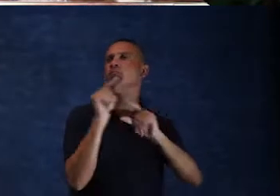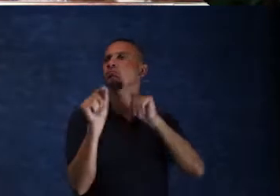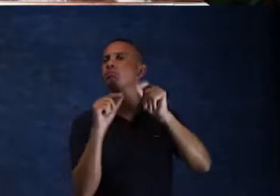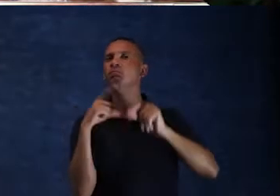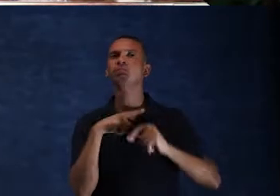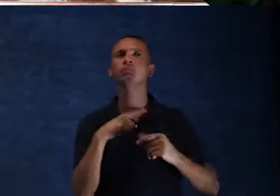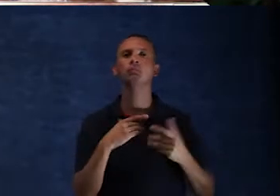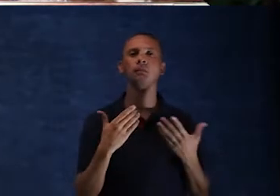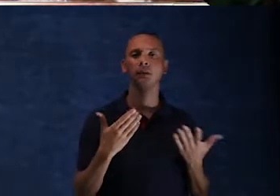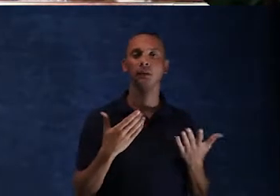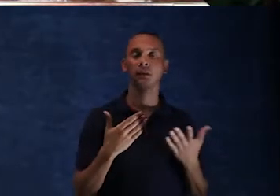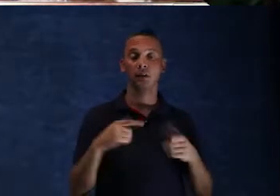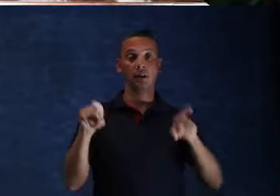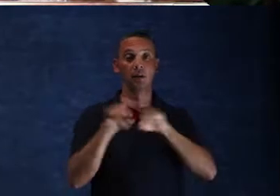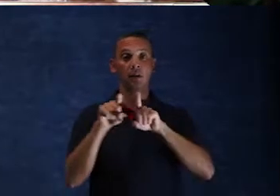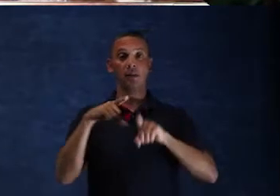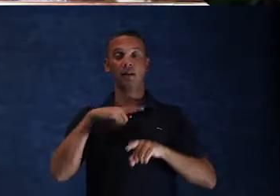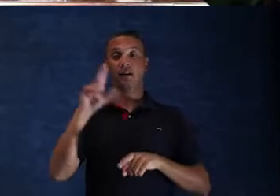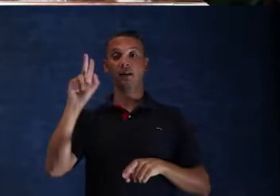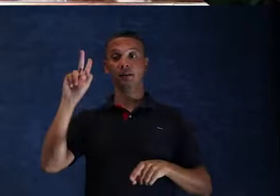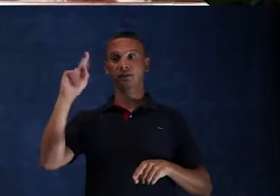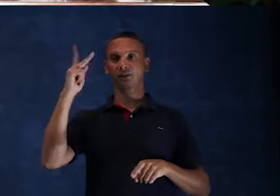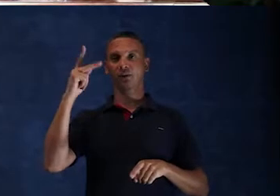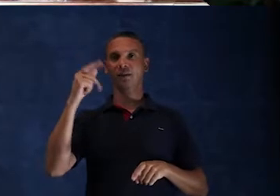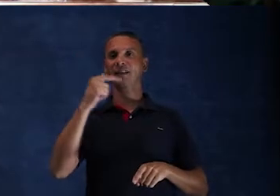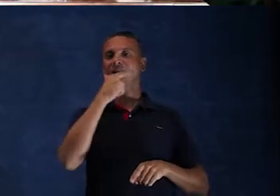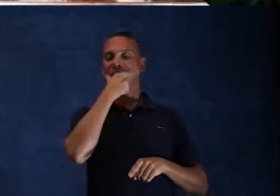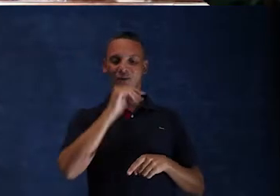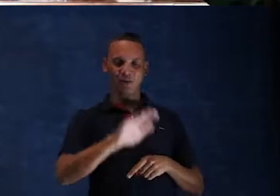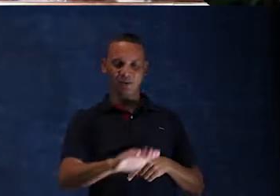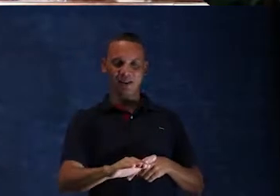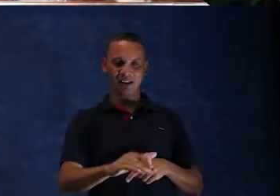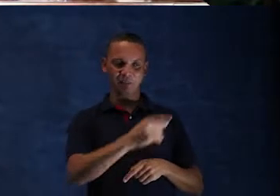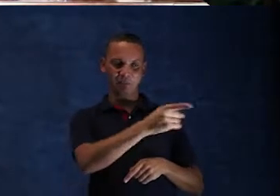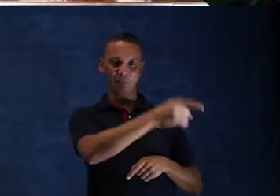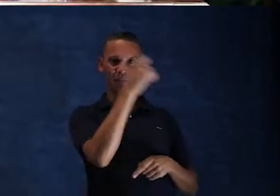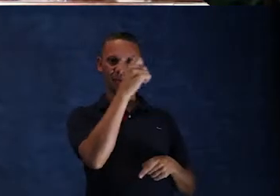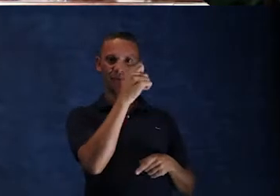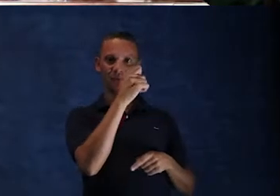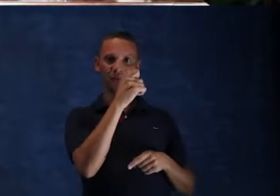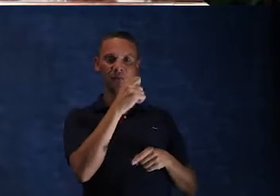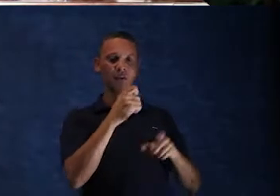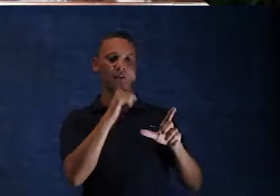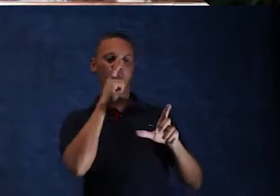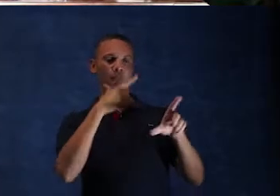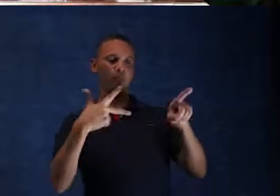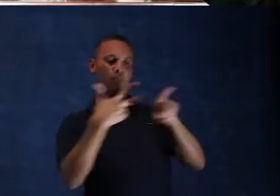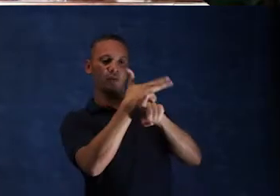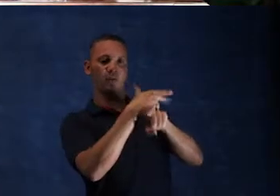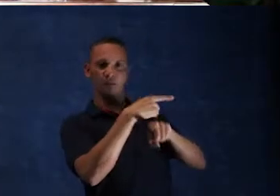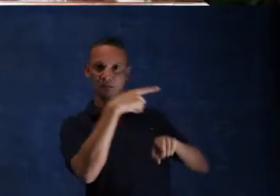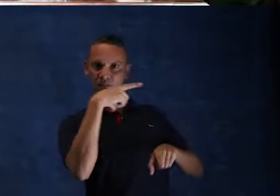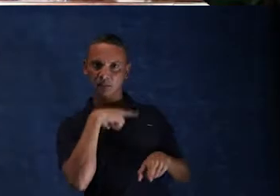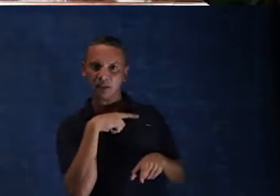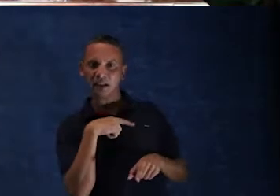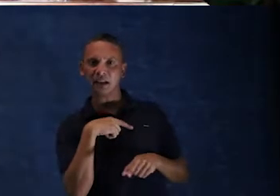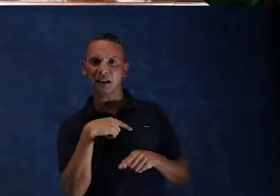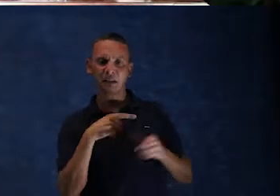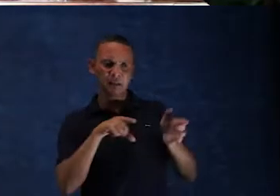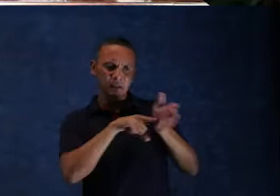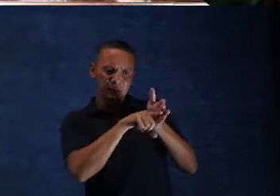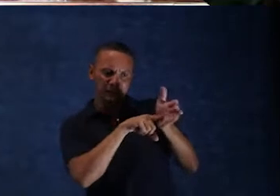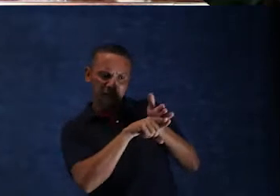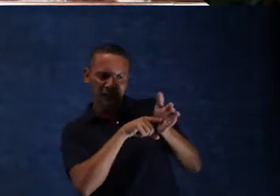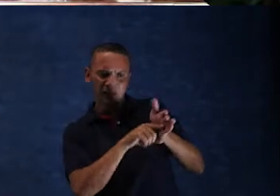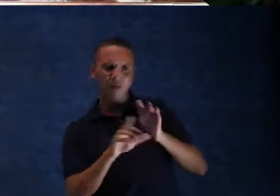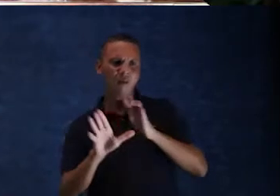ditadura. Como espiral, a história da criança assassinada e emasculada e de sua investigação, em meio a